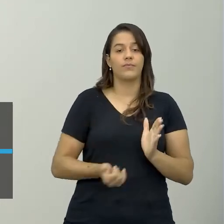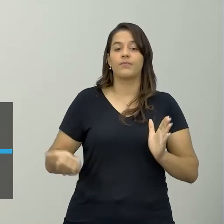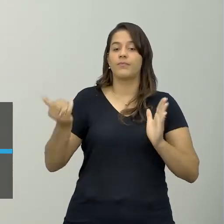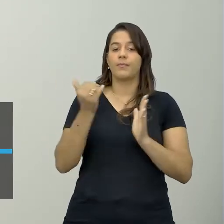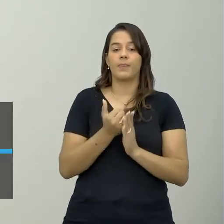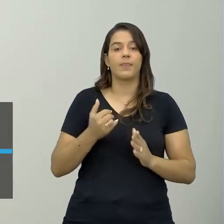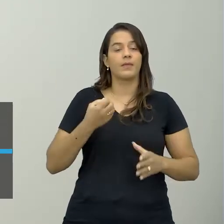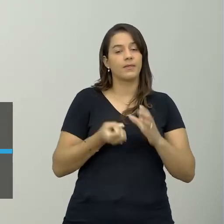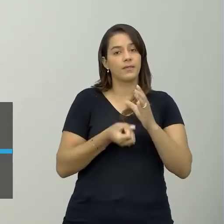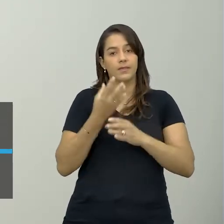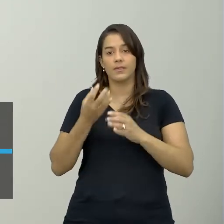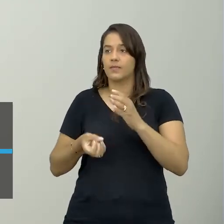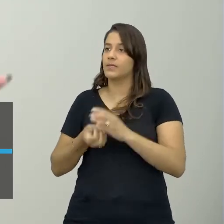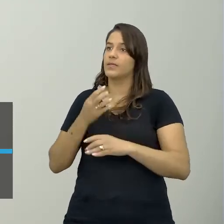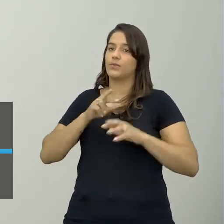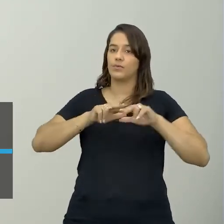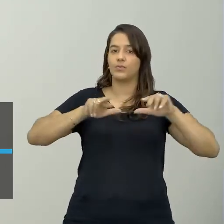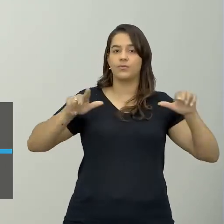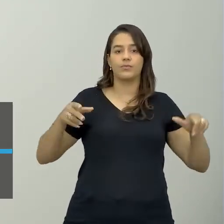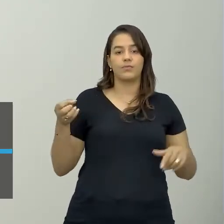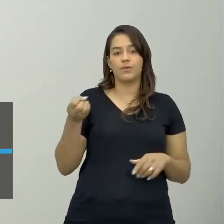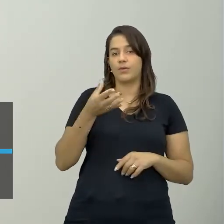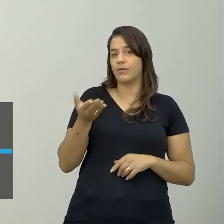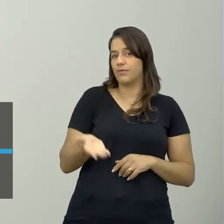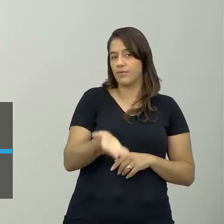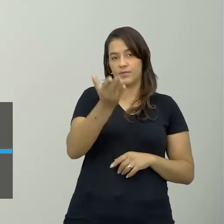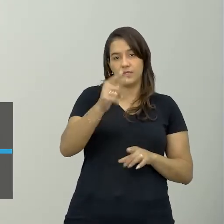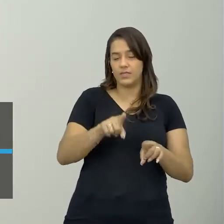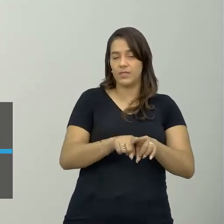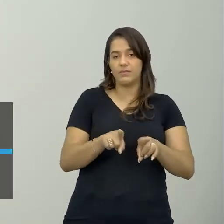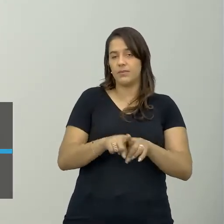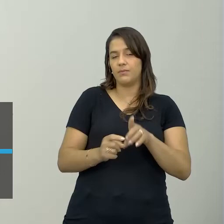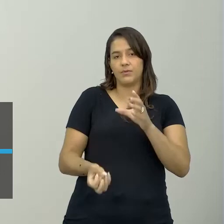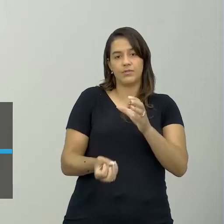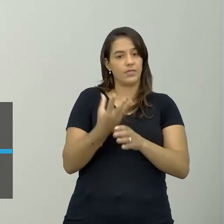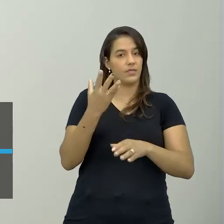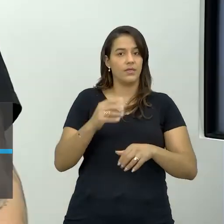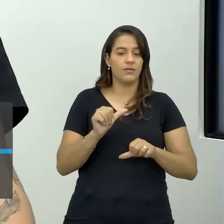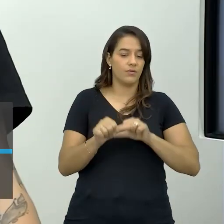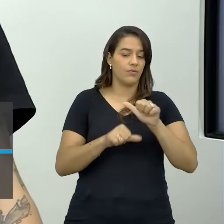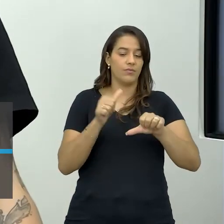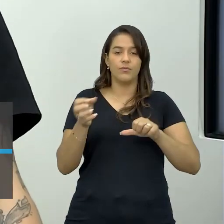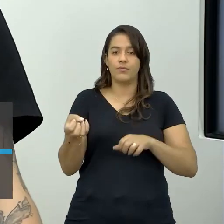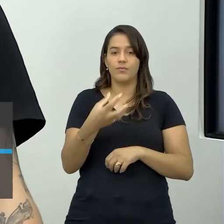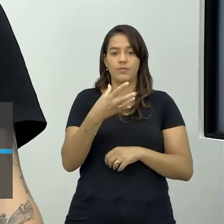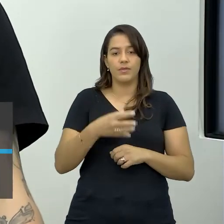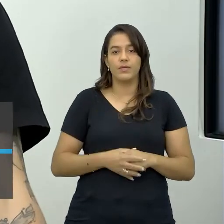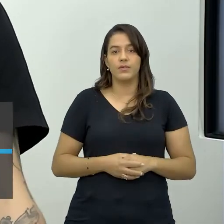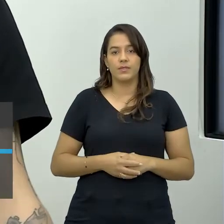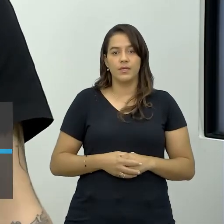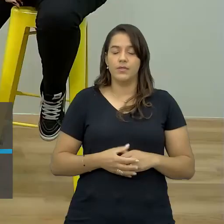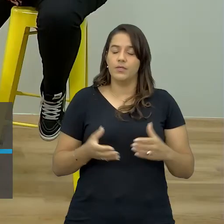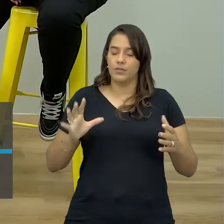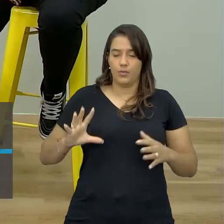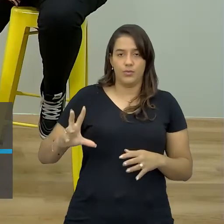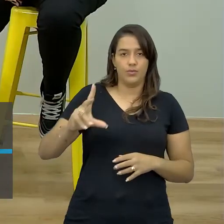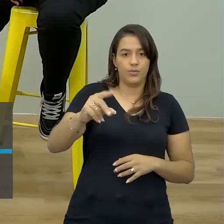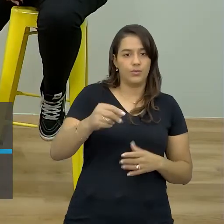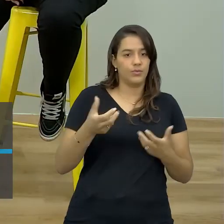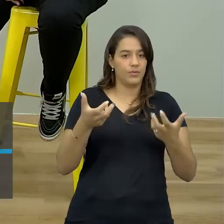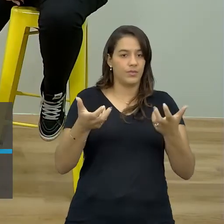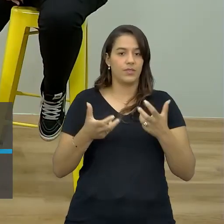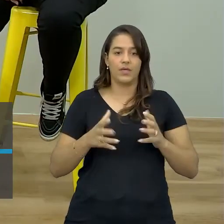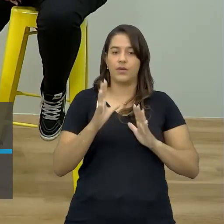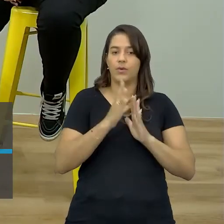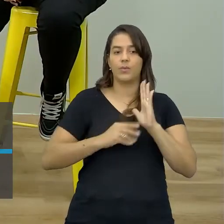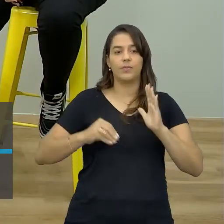cada vez mais soluções inovadoras. E às vezes você pode ser essa pessoa que vai criar essa solução inovadora. E ninguém quer estar fora da moda, né? Não. Hoje em dia, por favor, ninguém quer